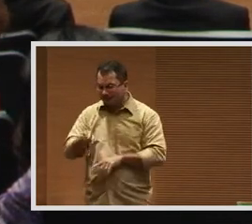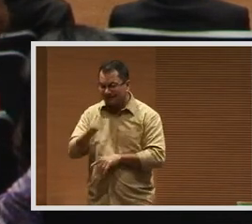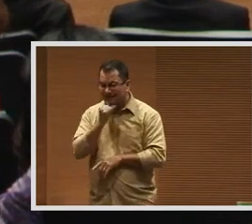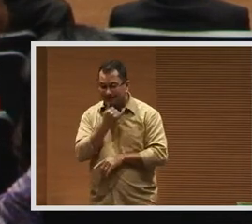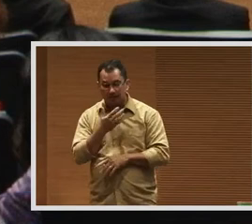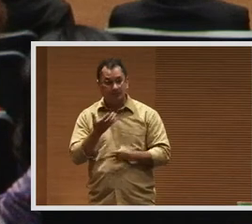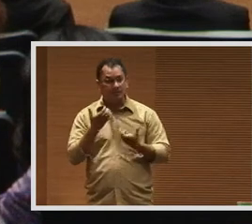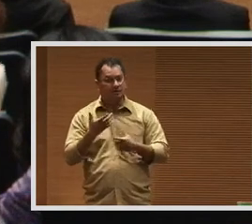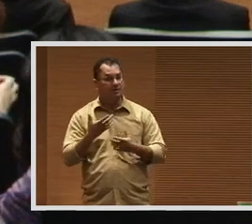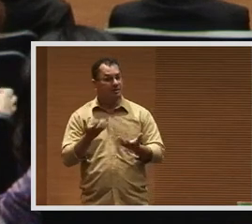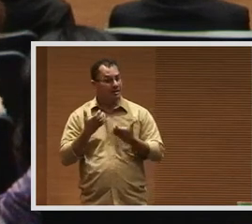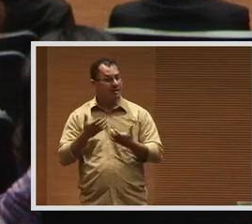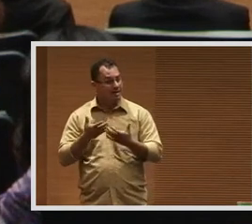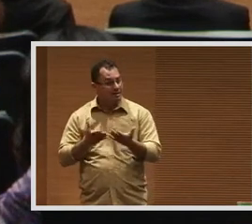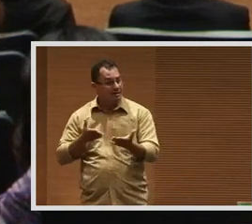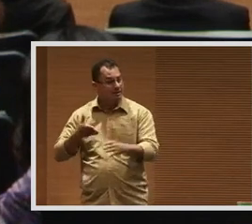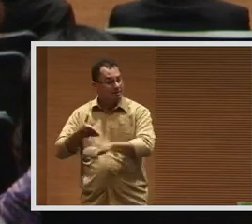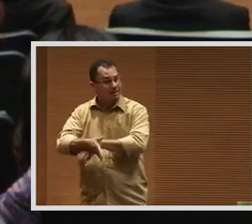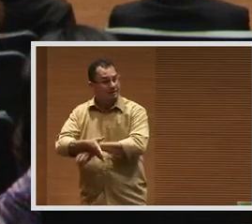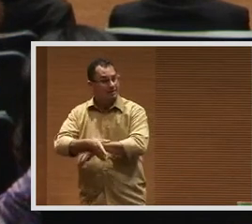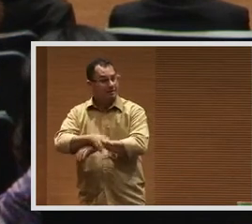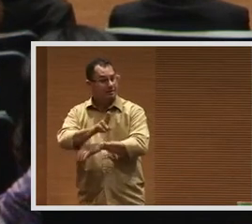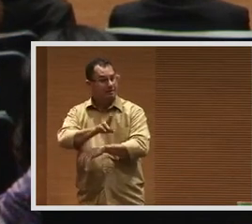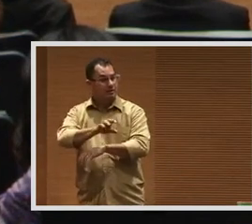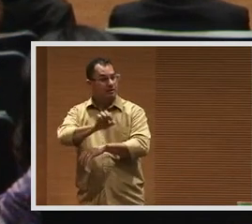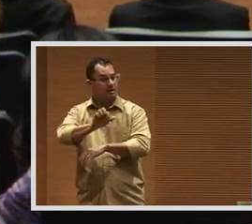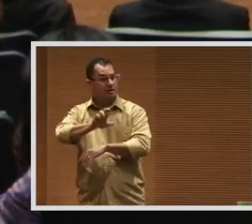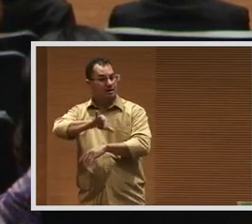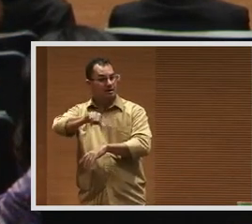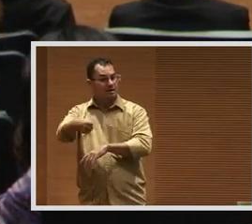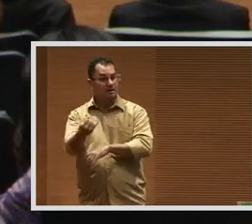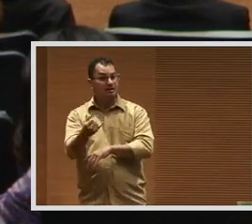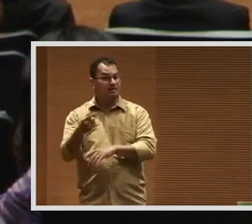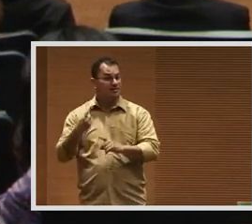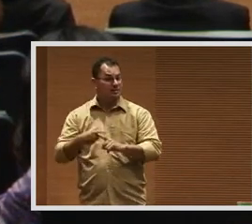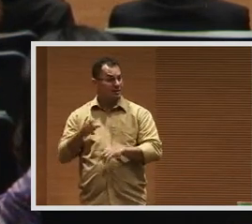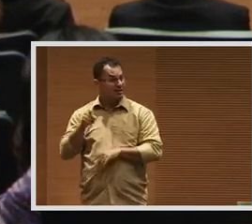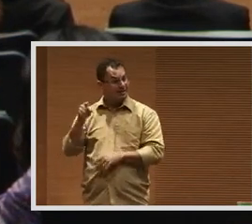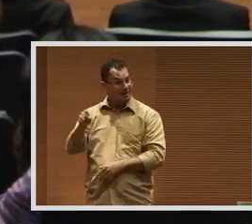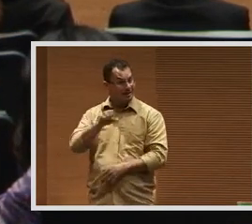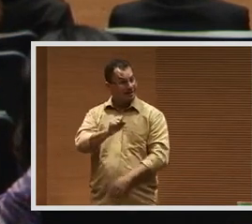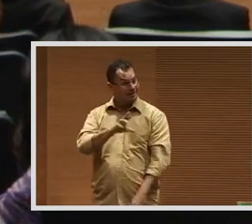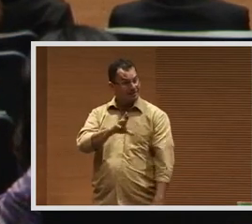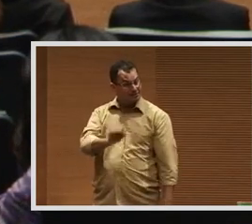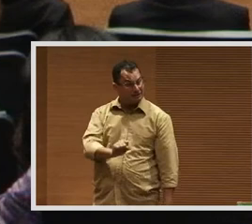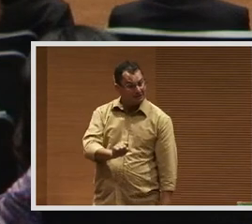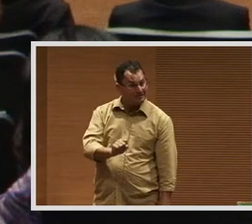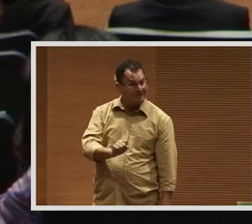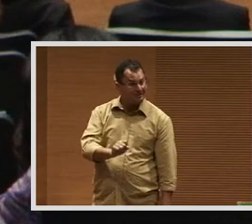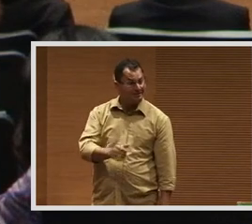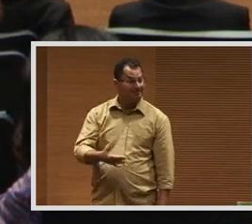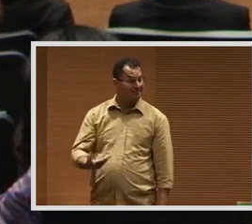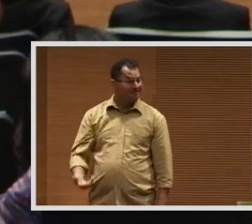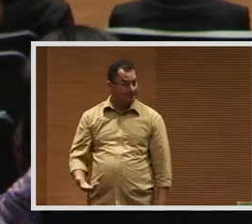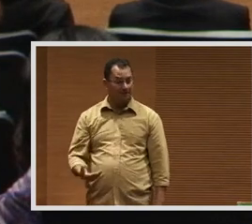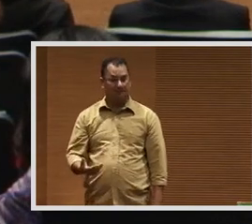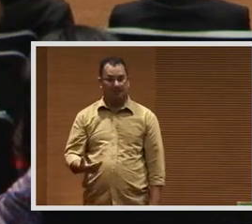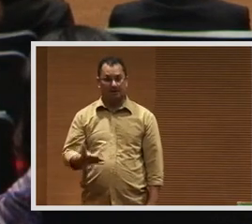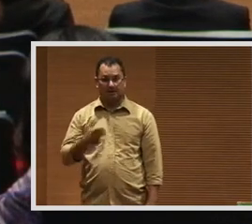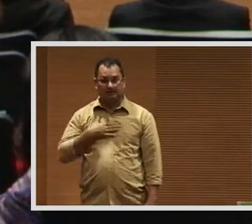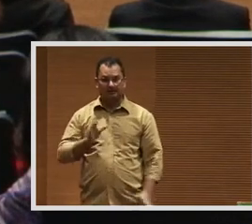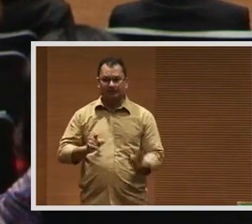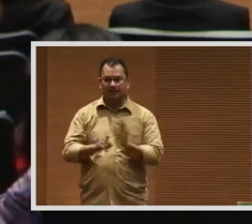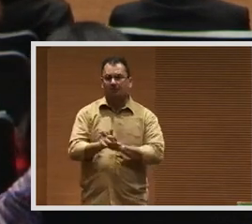para a UERJ, porque é mais SUS. Né? Então, assim, a minha questão é a